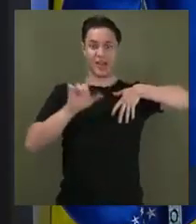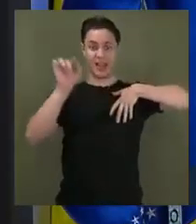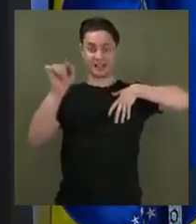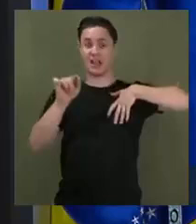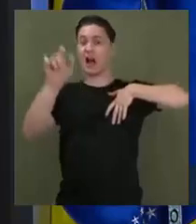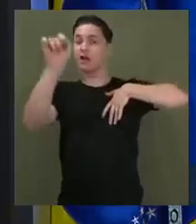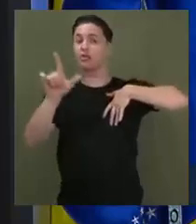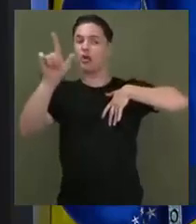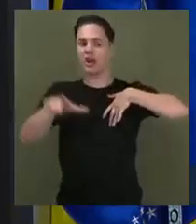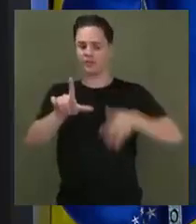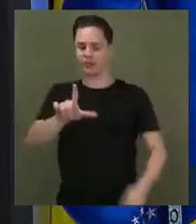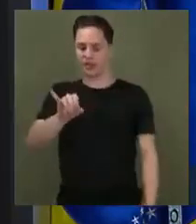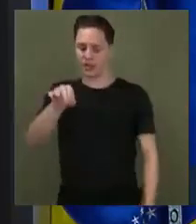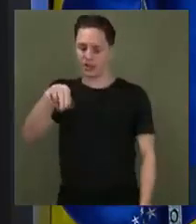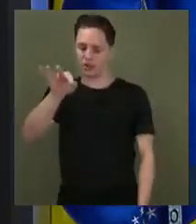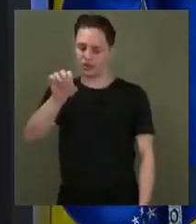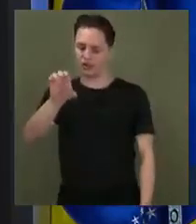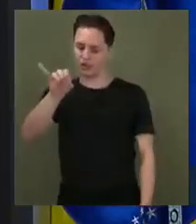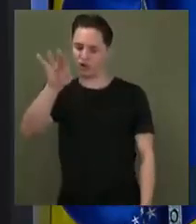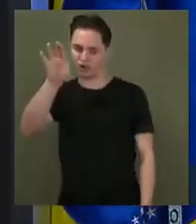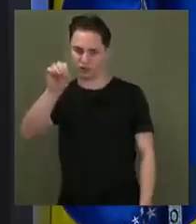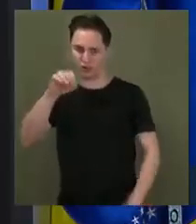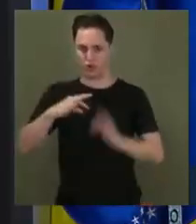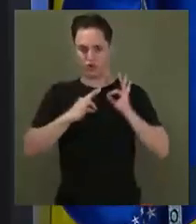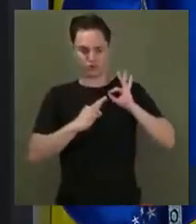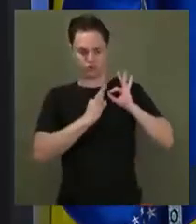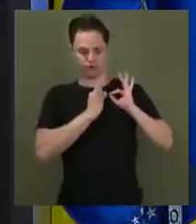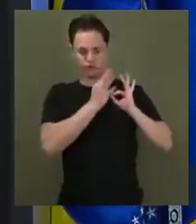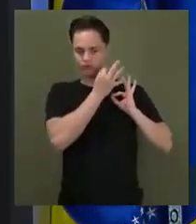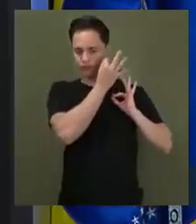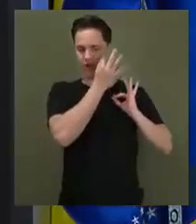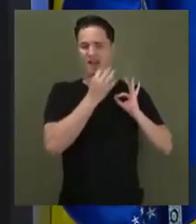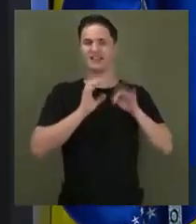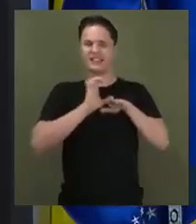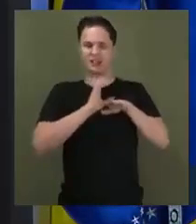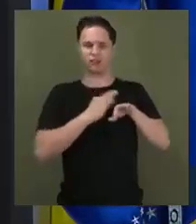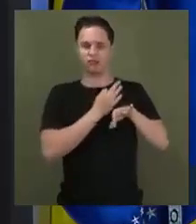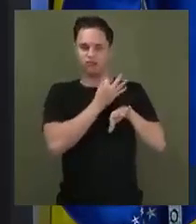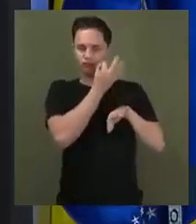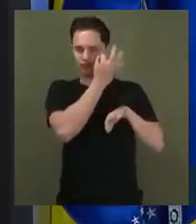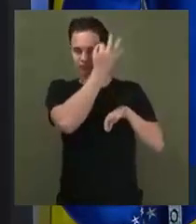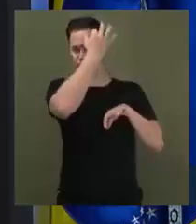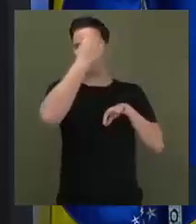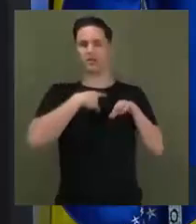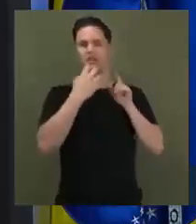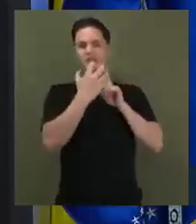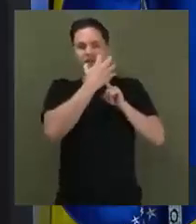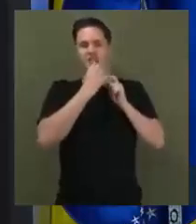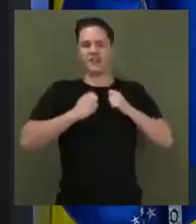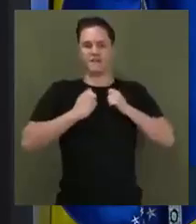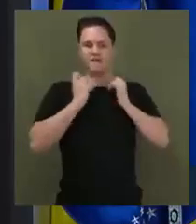inflamando o cérebro, assim como foi dos efeitos adversos da vacina, quadro da menina, média de Garay,